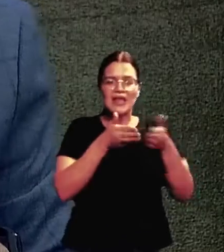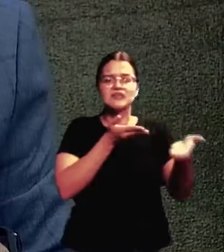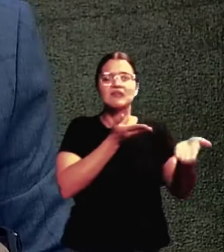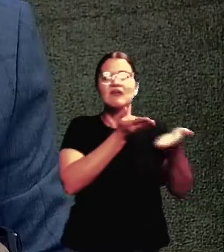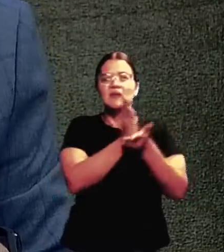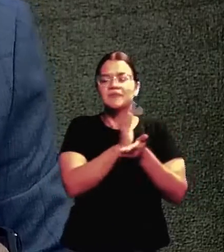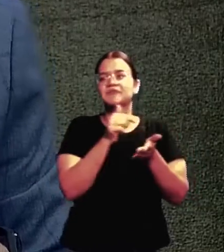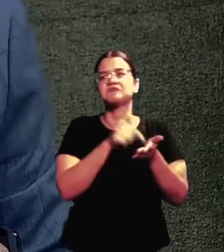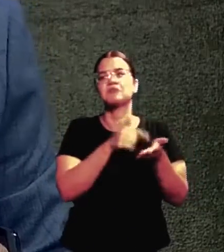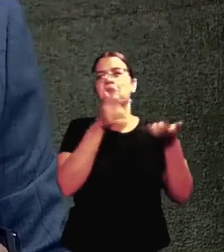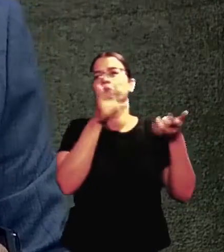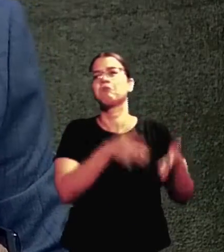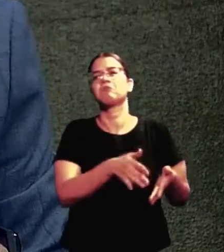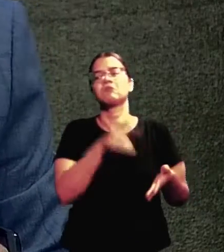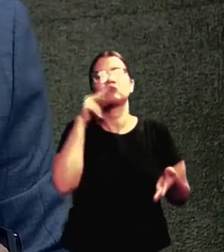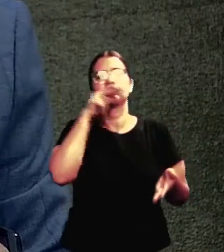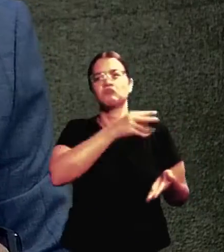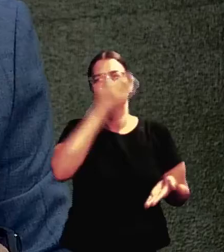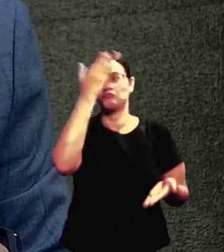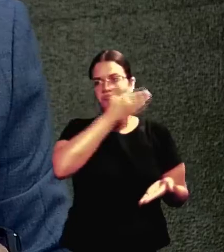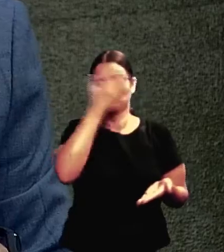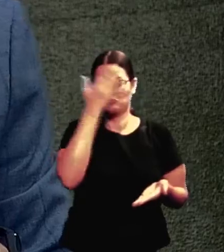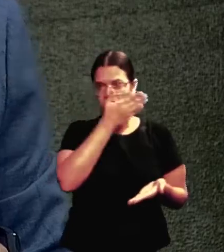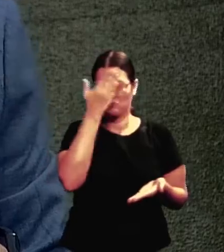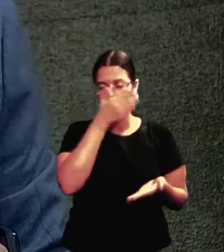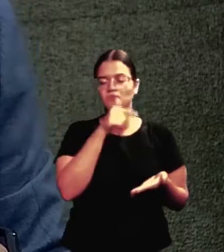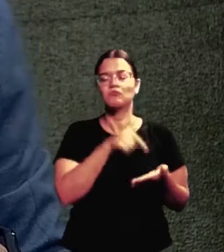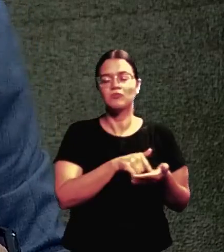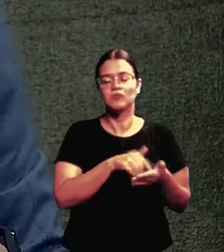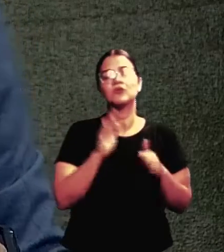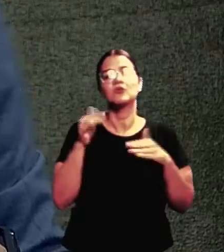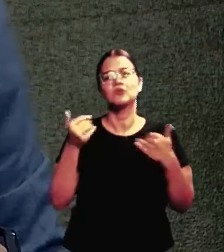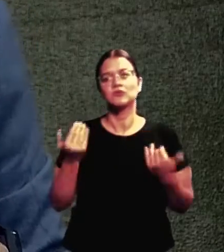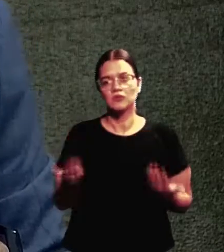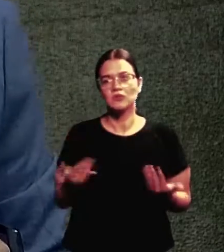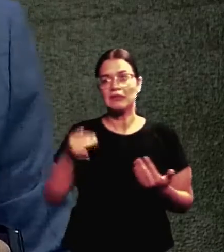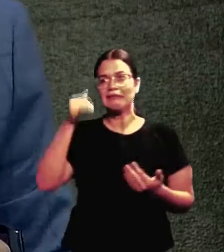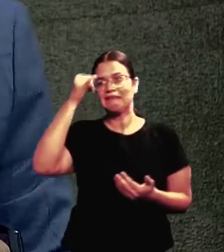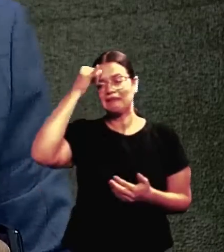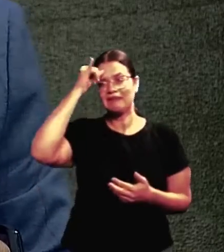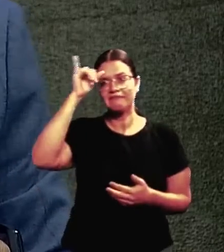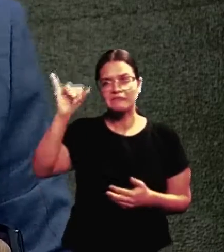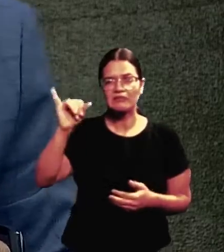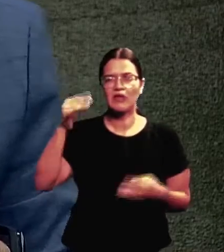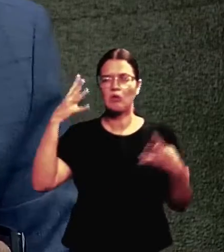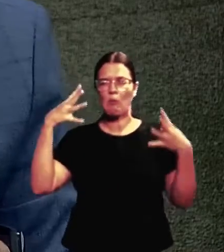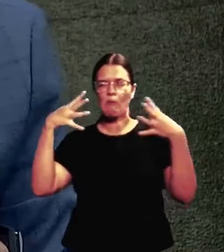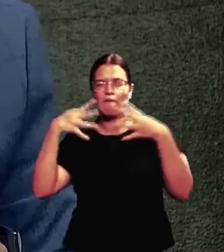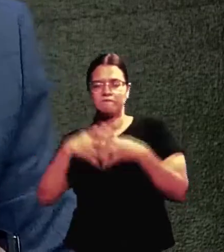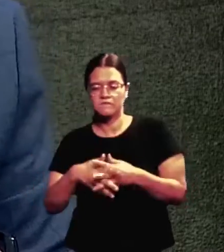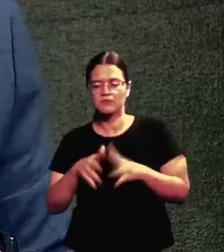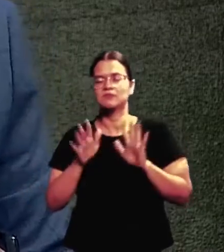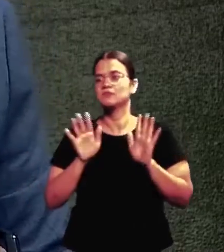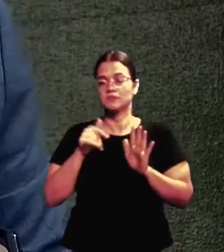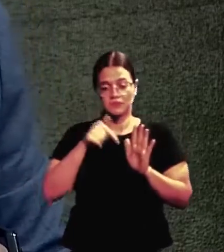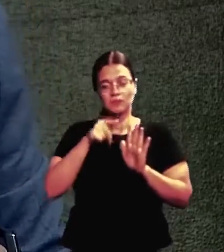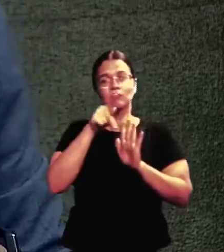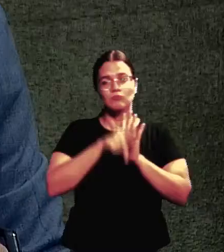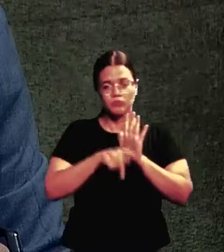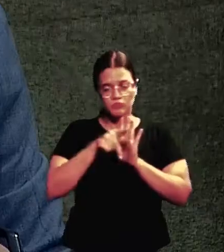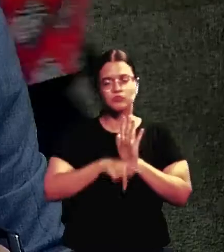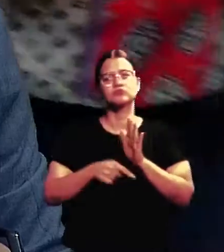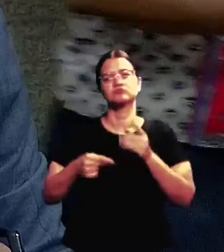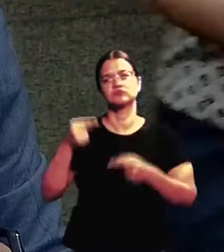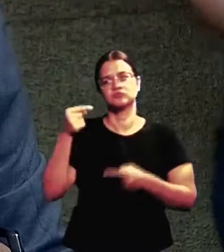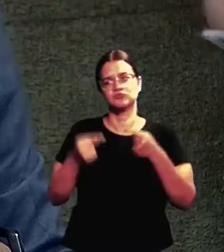estava descrito aqui, era o parecer pelo arquivamento. Então, para evitar a confusão, o projeto ele